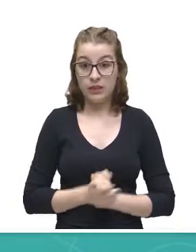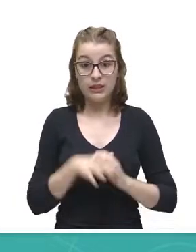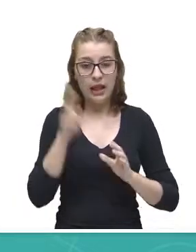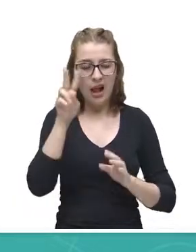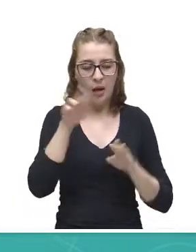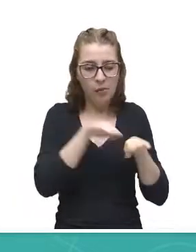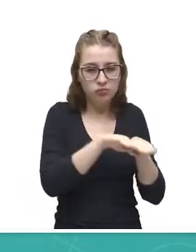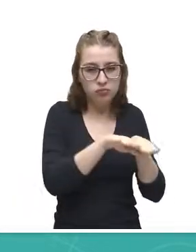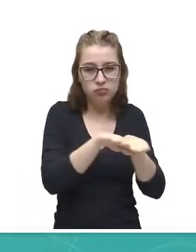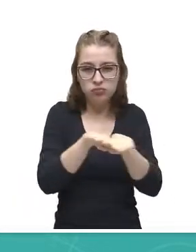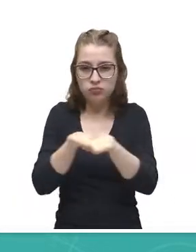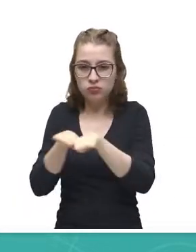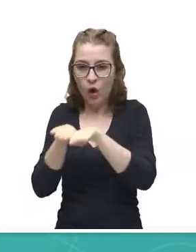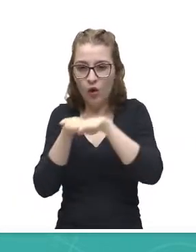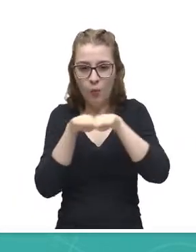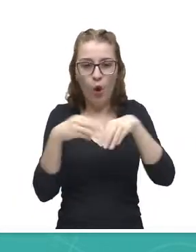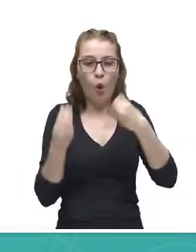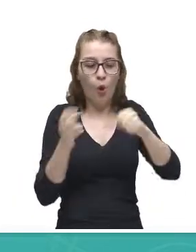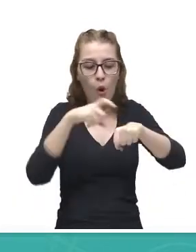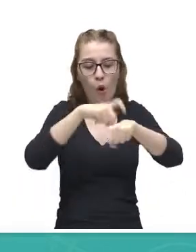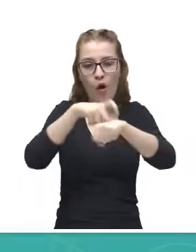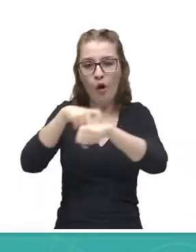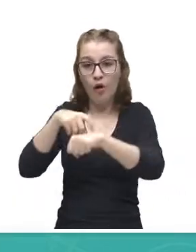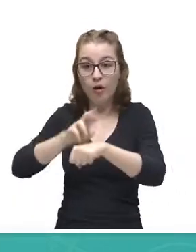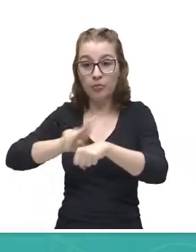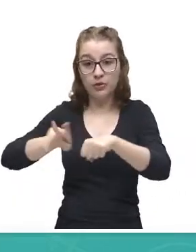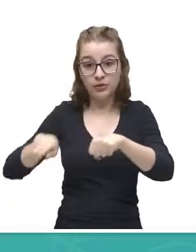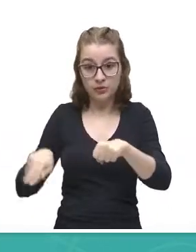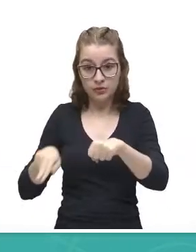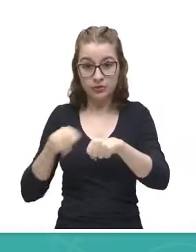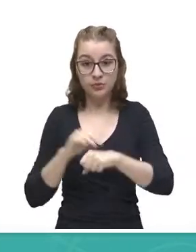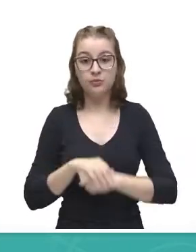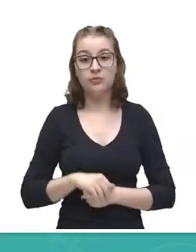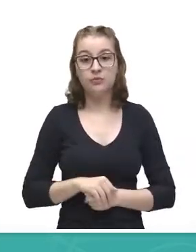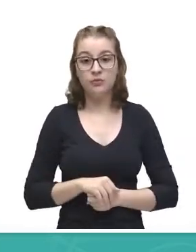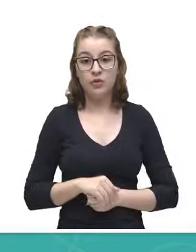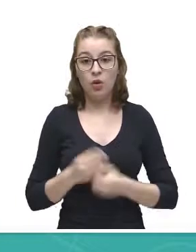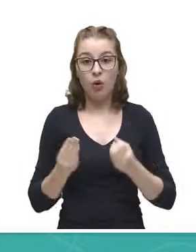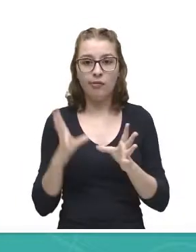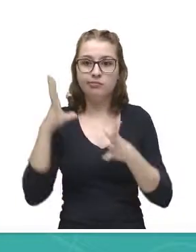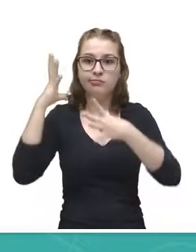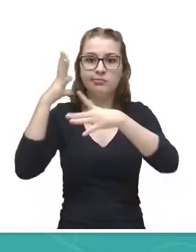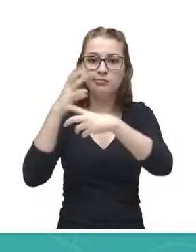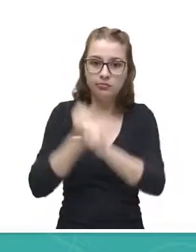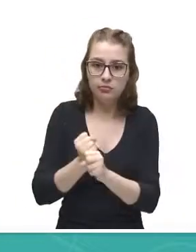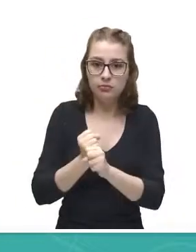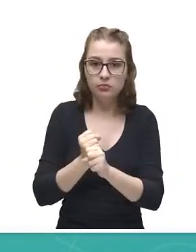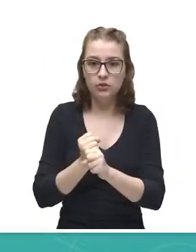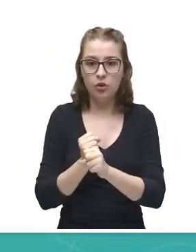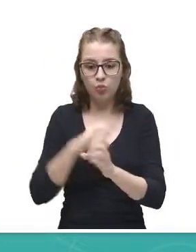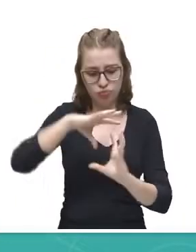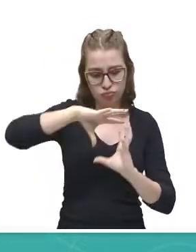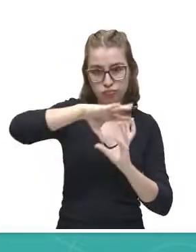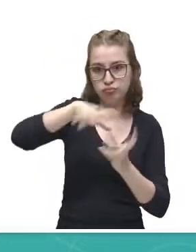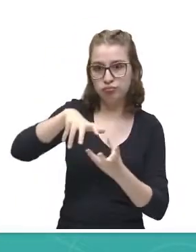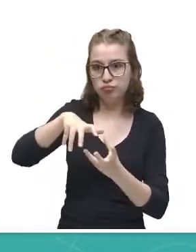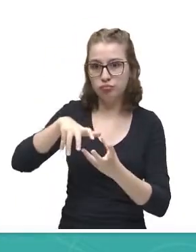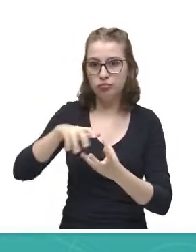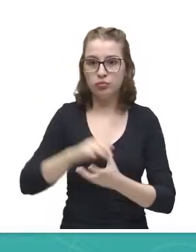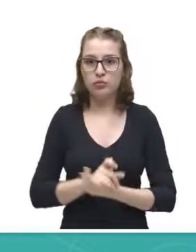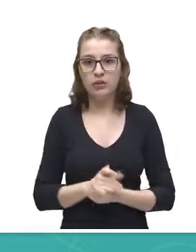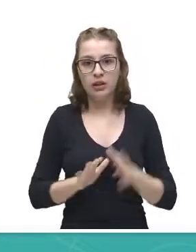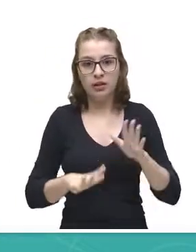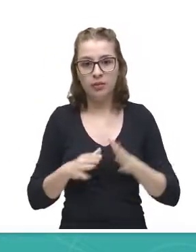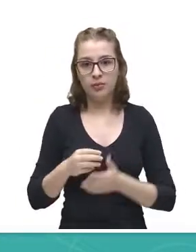padronizar, né, para a gente verificar o fuso horário de um lugar para o outro, esse cálculo aí do tempo em todo o planeta Terra vai ser em torno aí